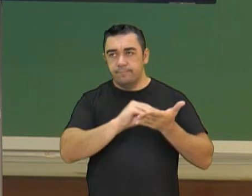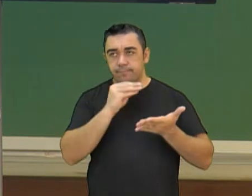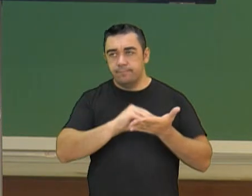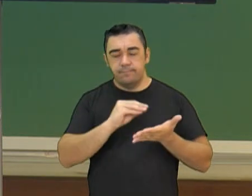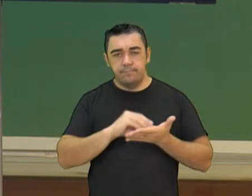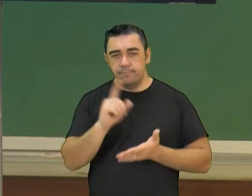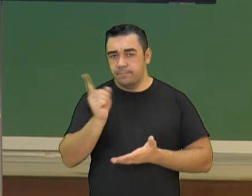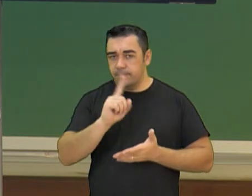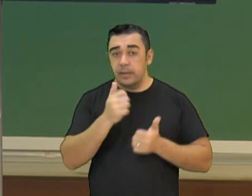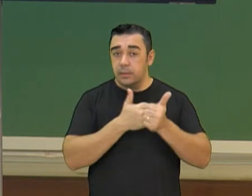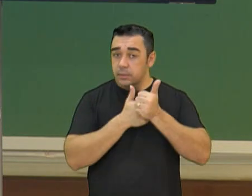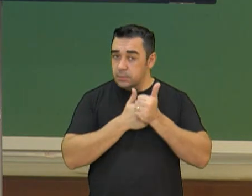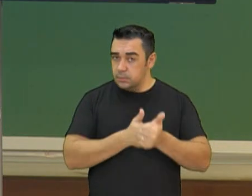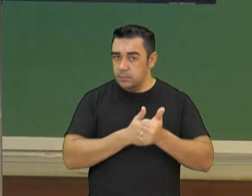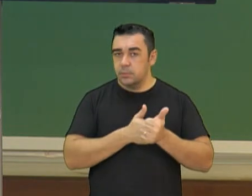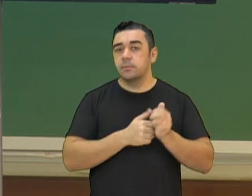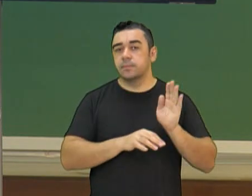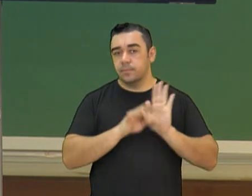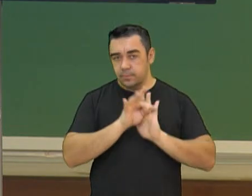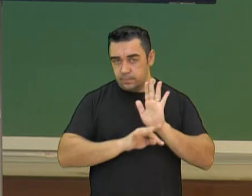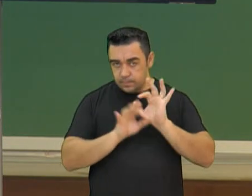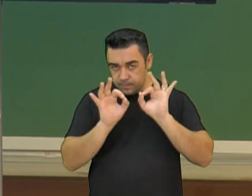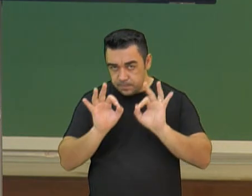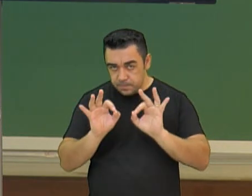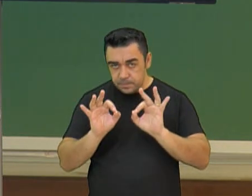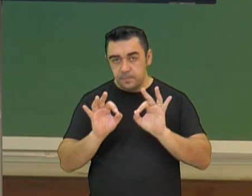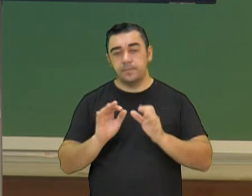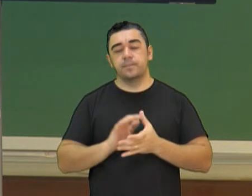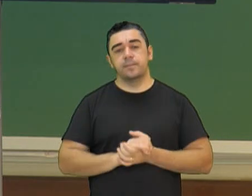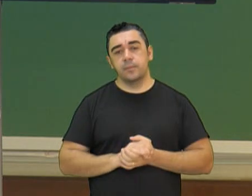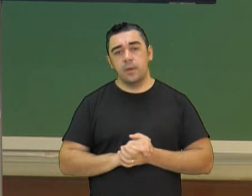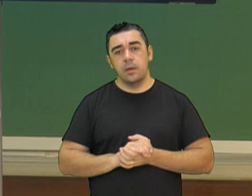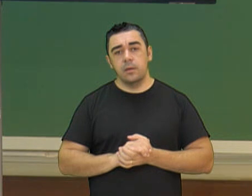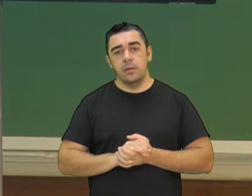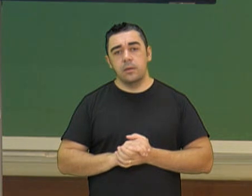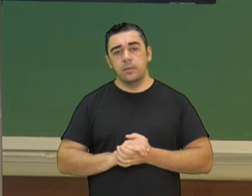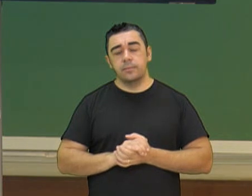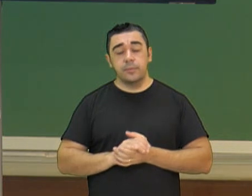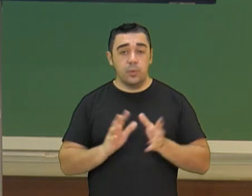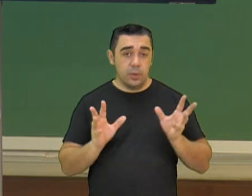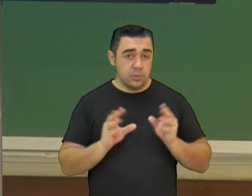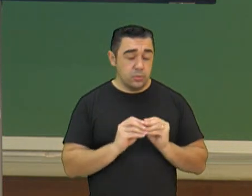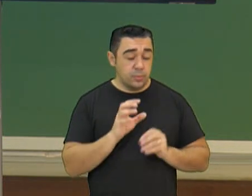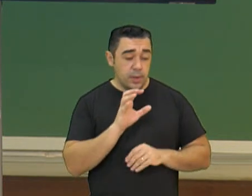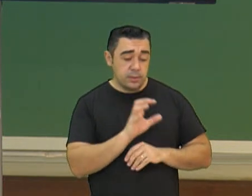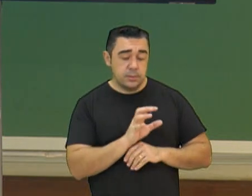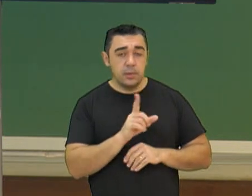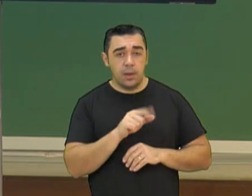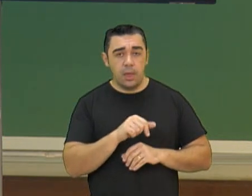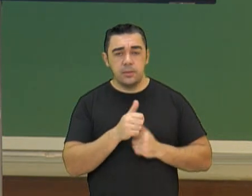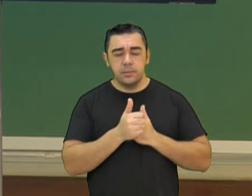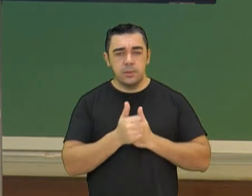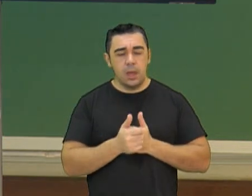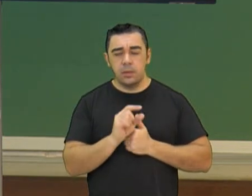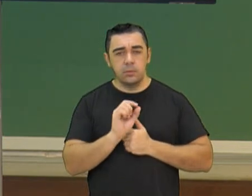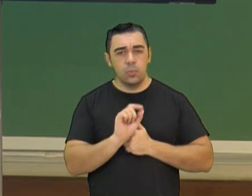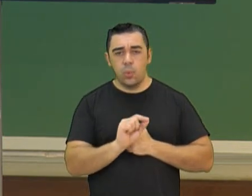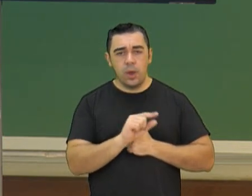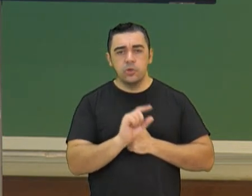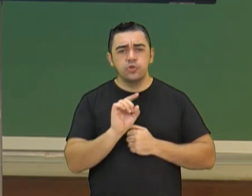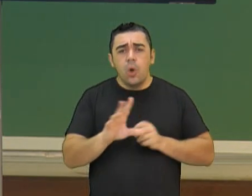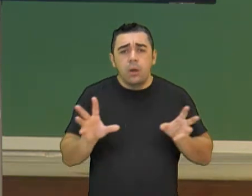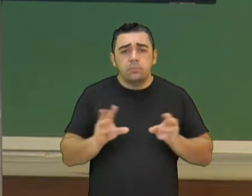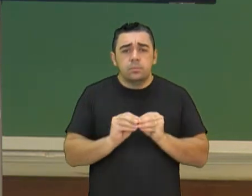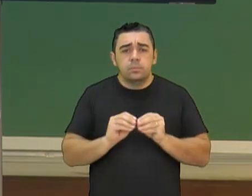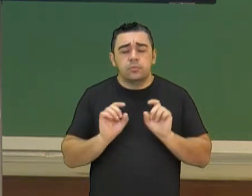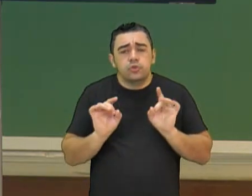essa fidedignidade, certo? Então, centra aí no resumo. Né? Você é fiel ao que está escrito ali, apenas